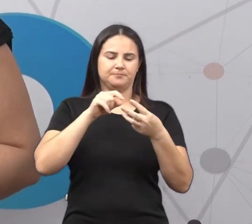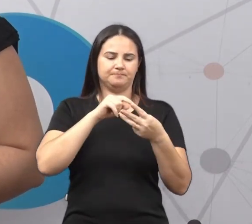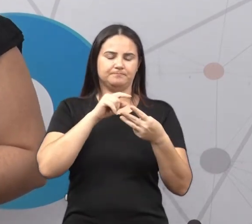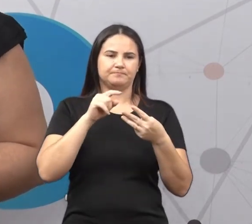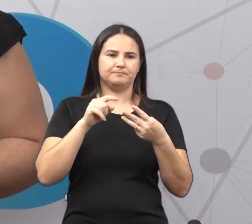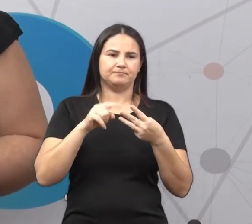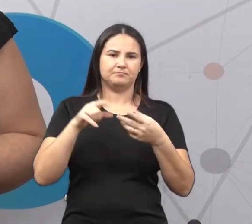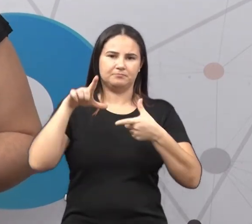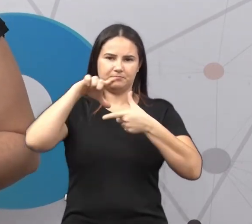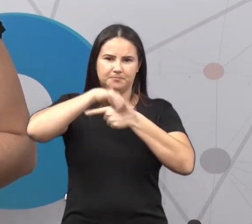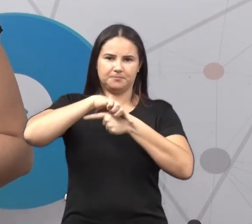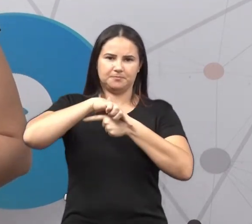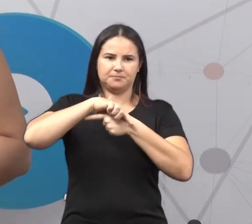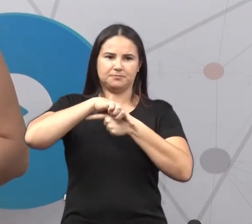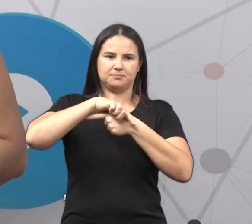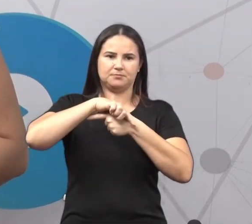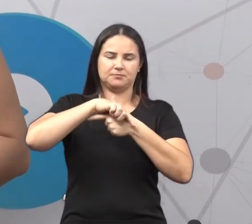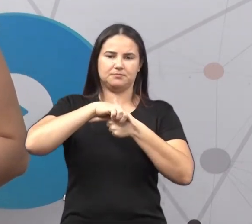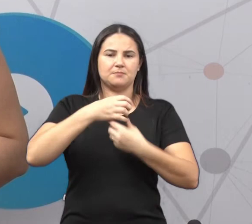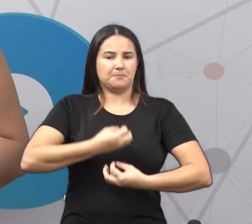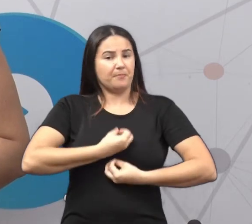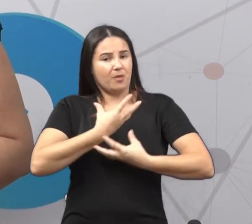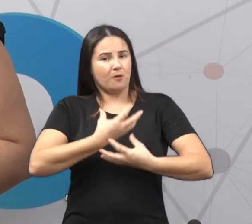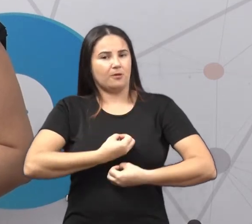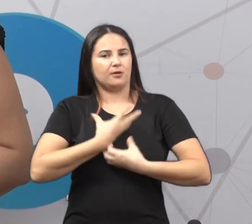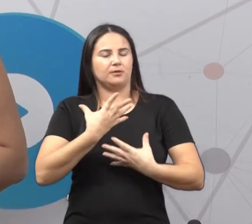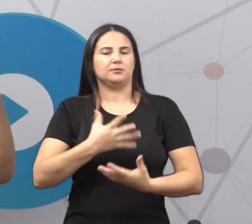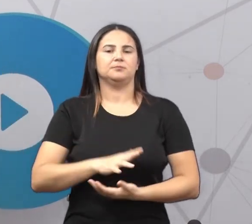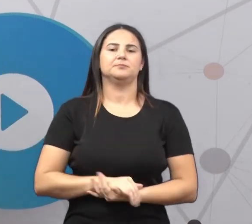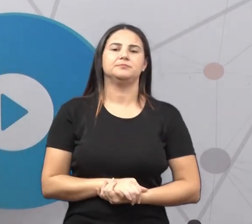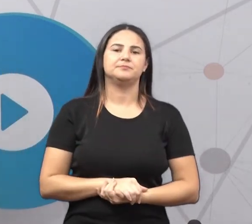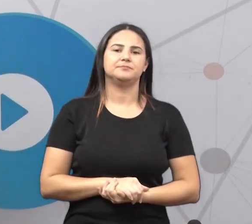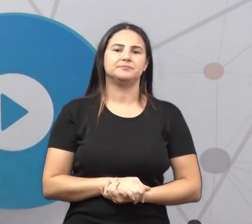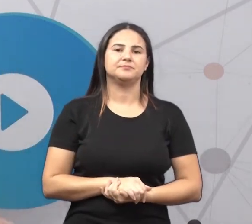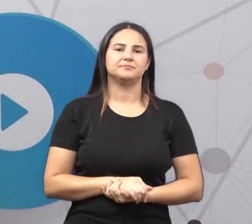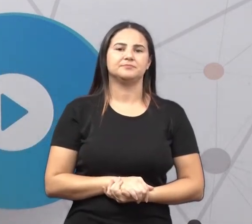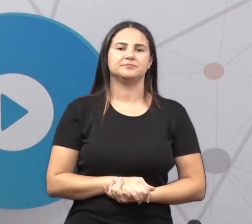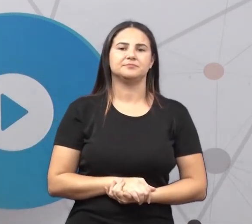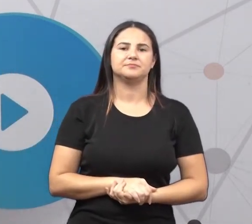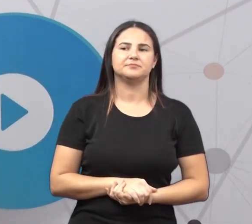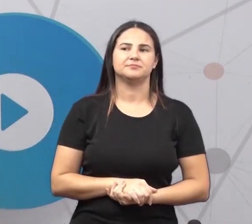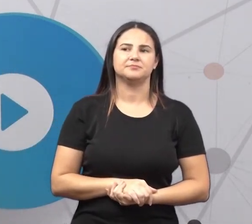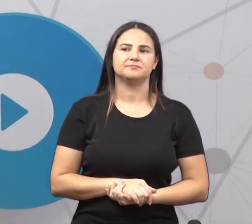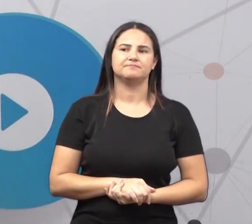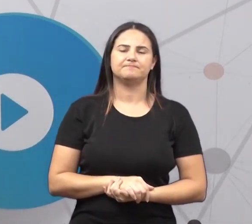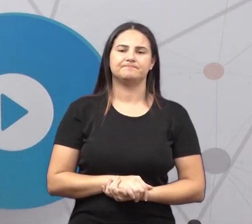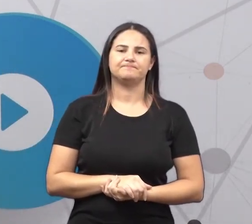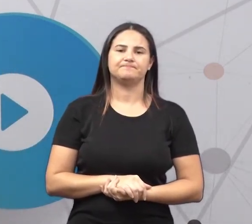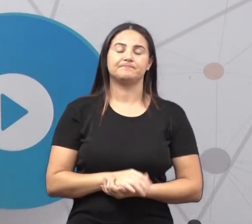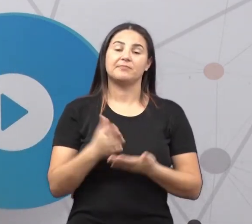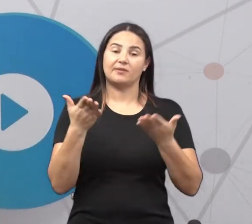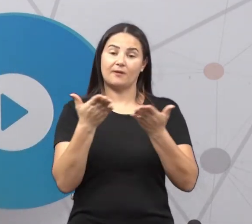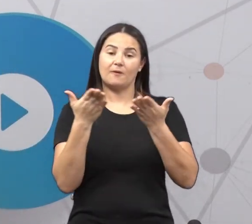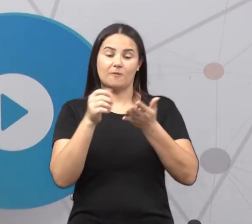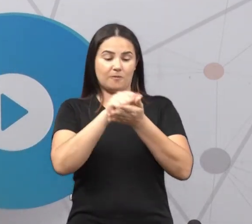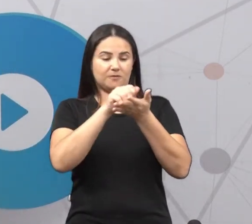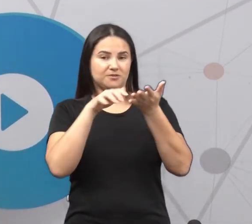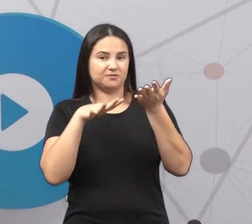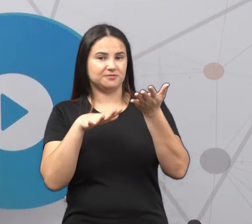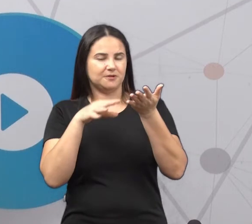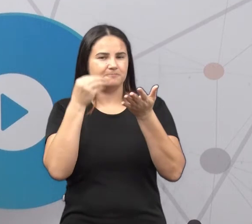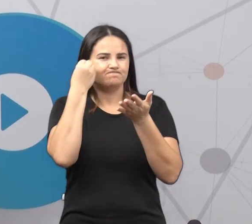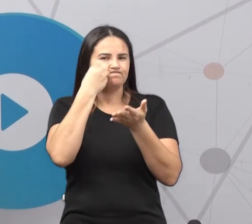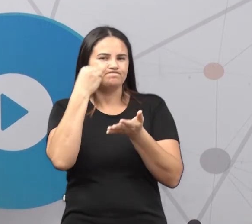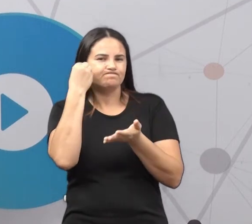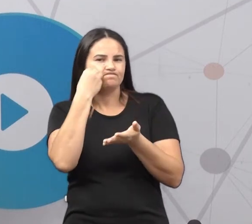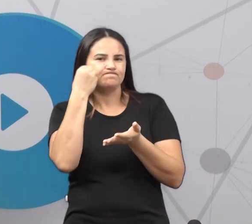metalinguística e a terceira agora a função poética. Vamos fazer uma atividade para treinar o que nós acabamos de